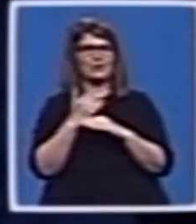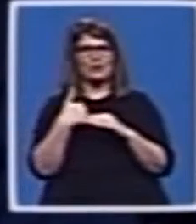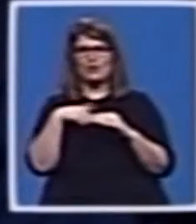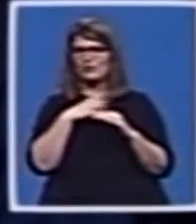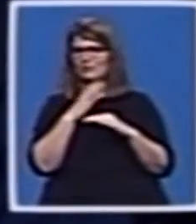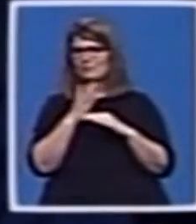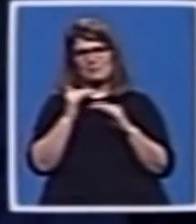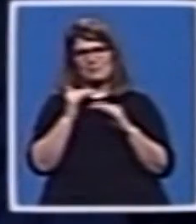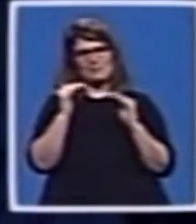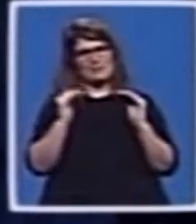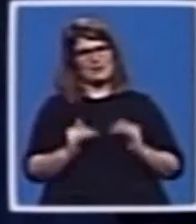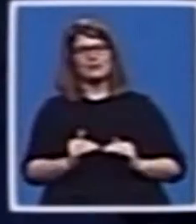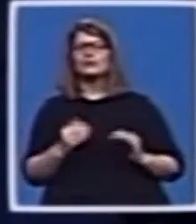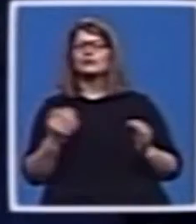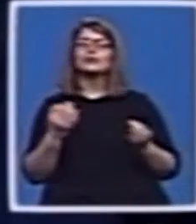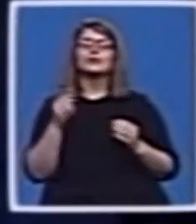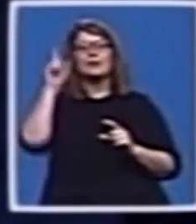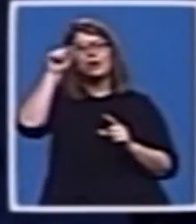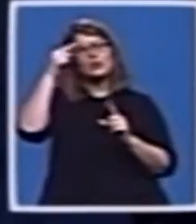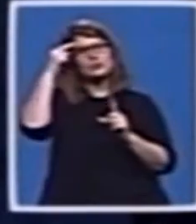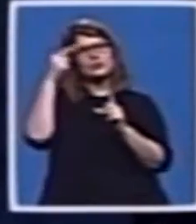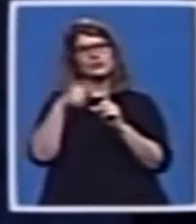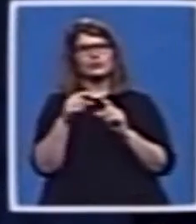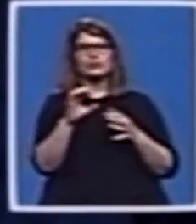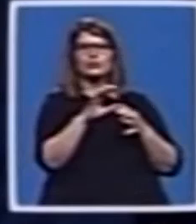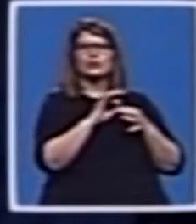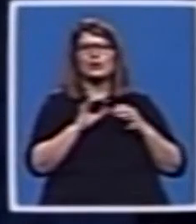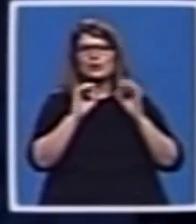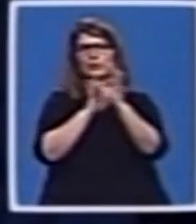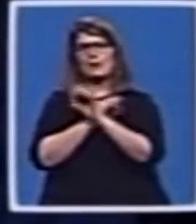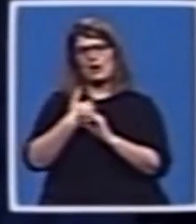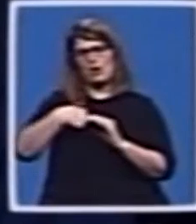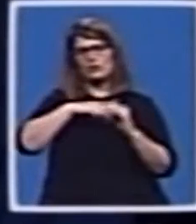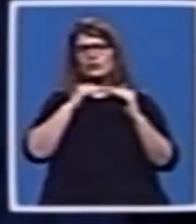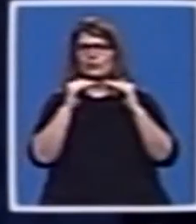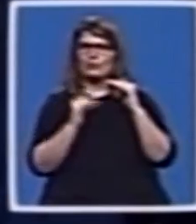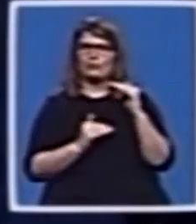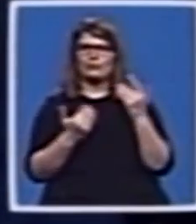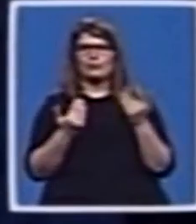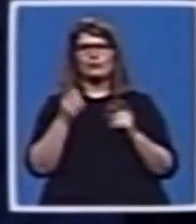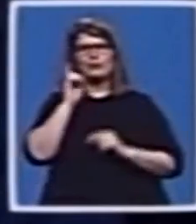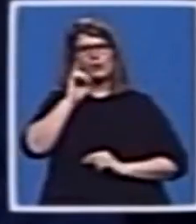objetivos da união espírito então bastante o que é um instrumento foi o de ter dito é melhor